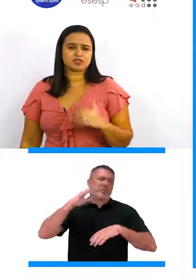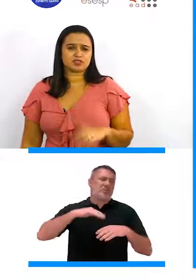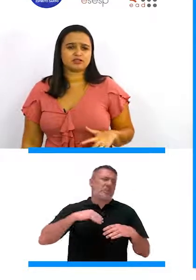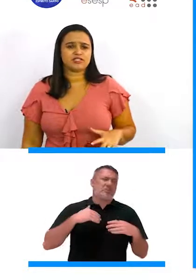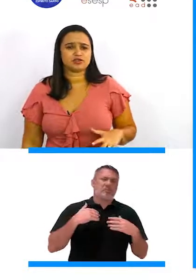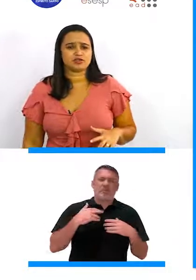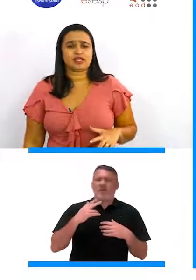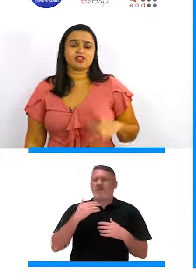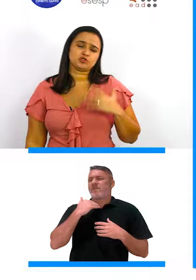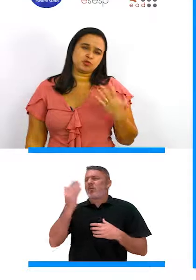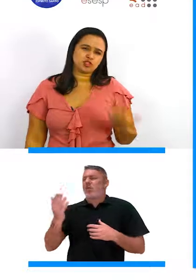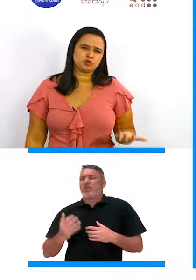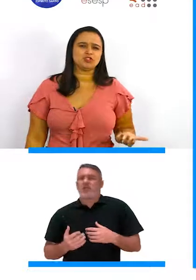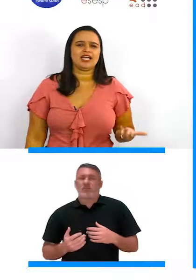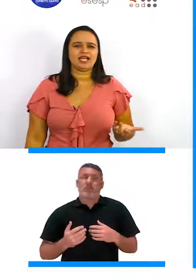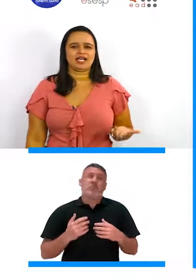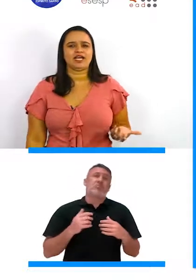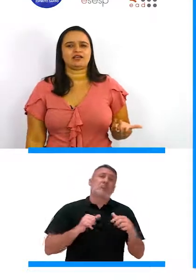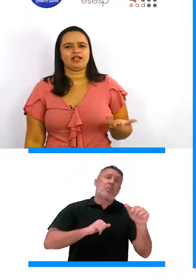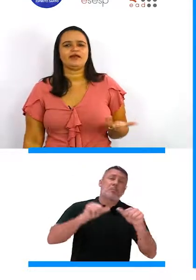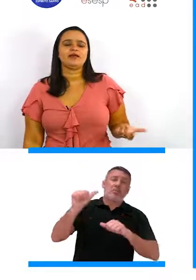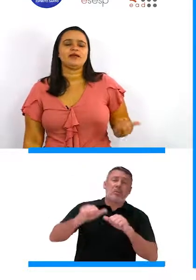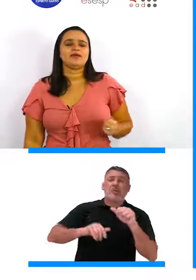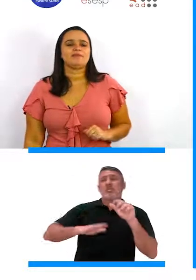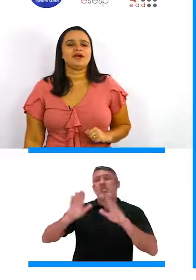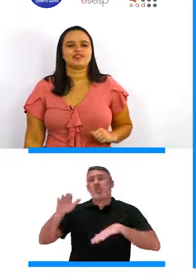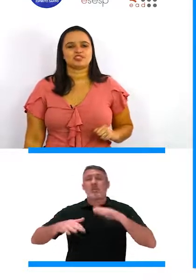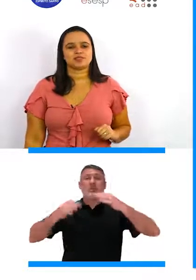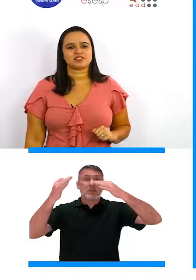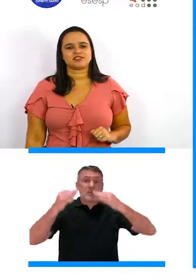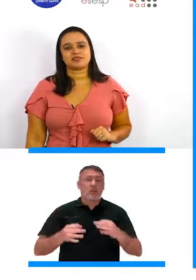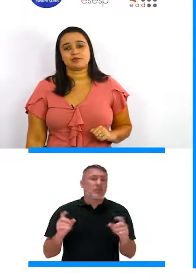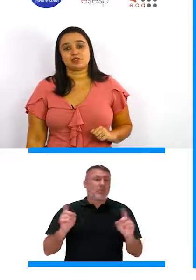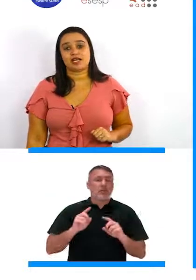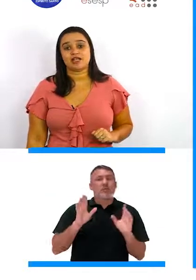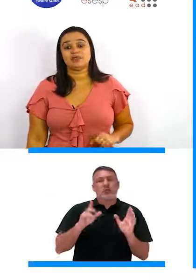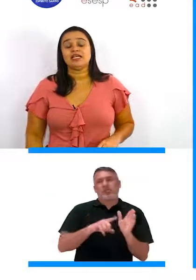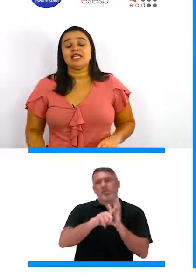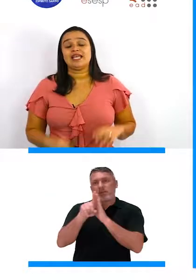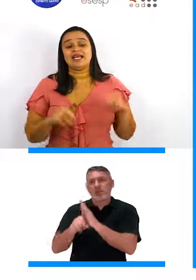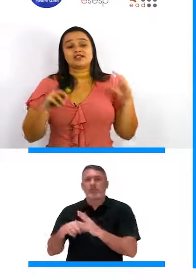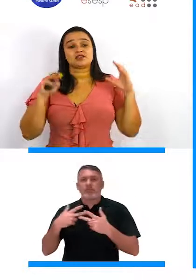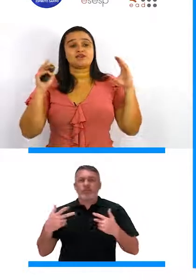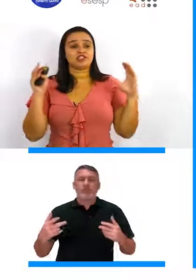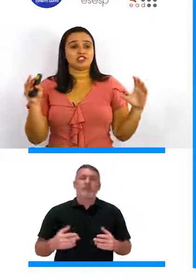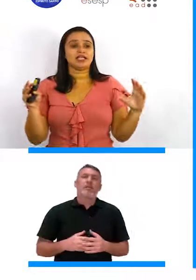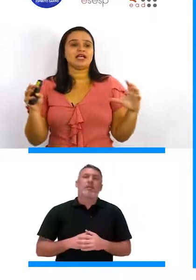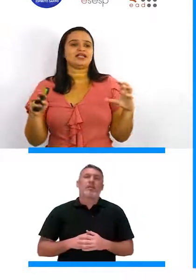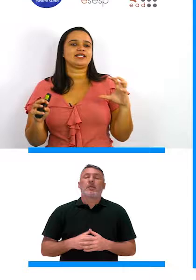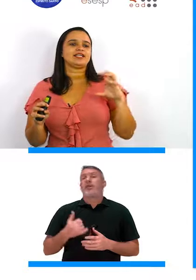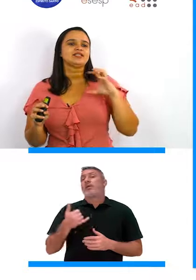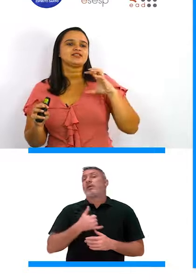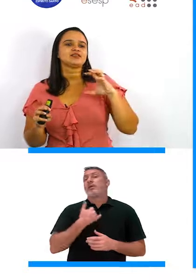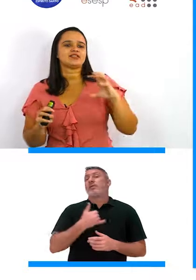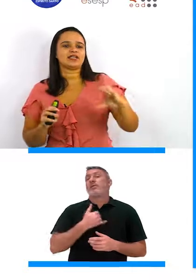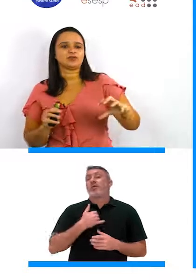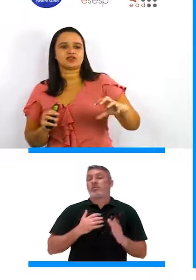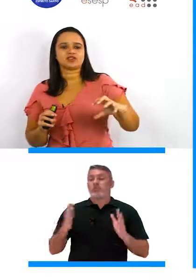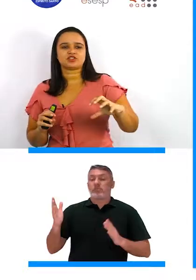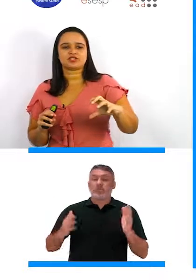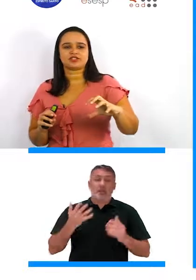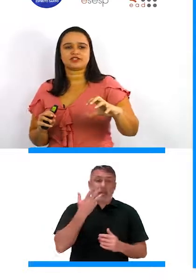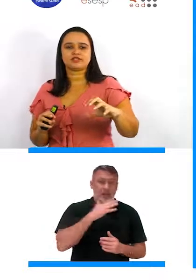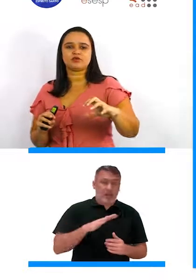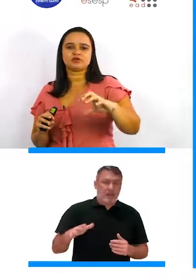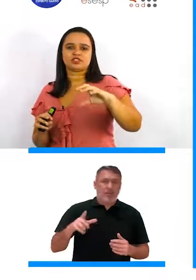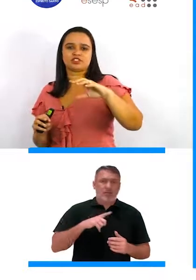pesquisas mostram isso, né? Isso pode mudar, claro, né? Mas as pesquisas têm mostrado. Em relação à faixa etária, a criança está em um